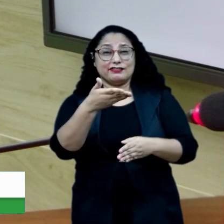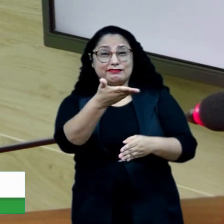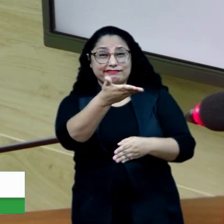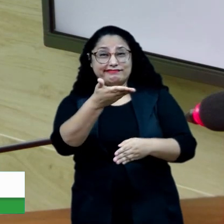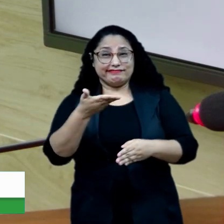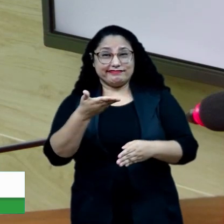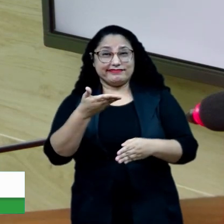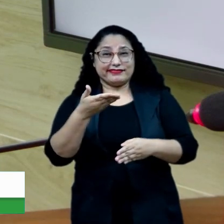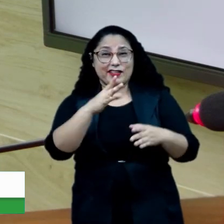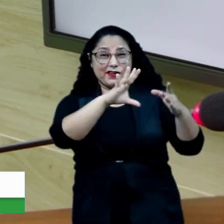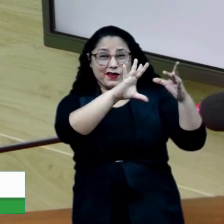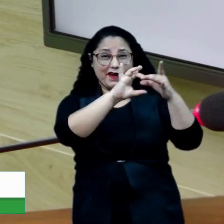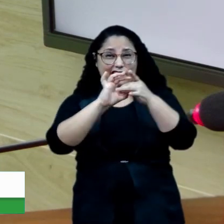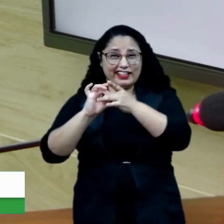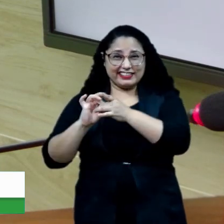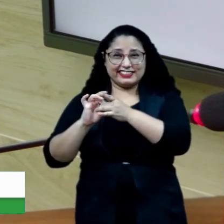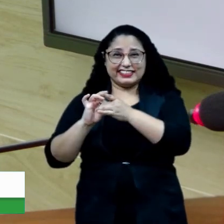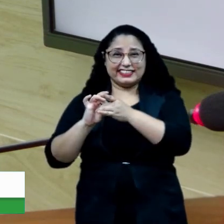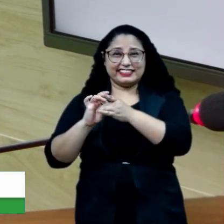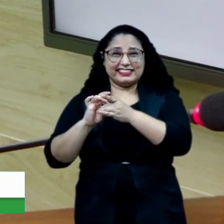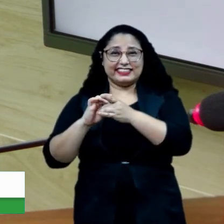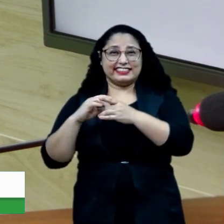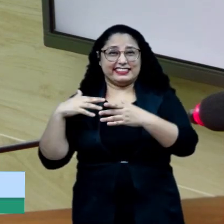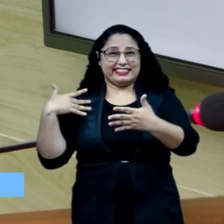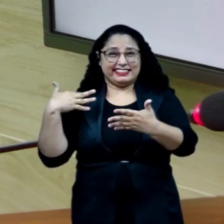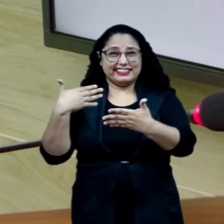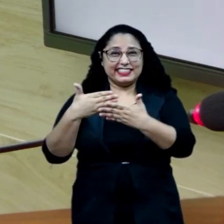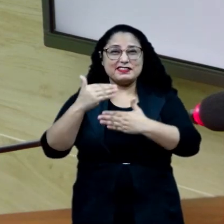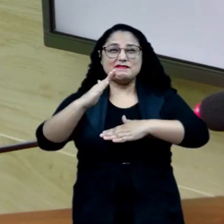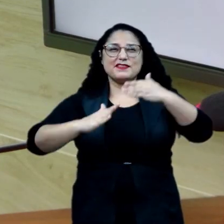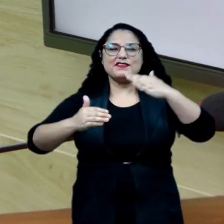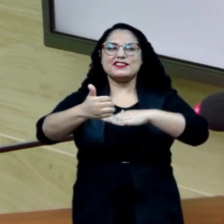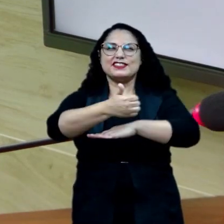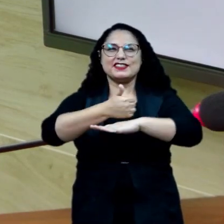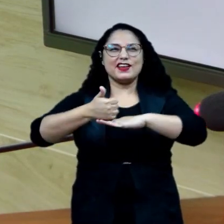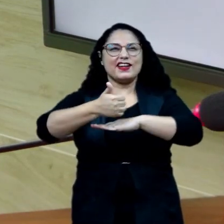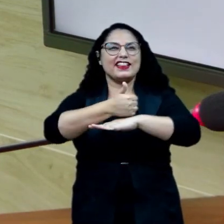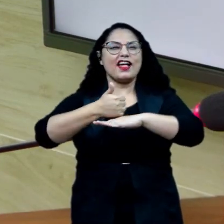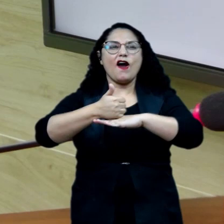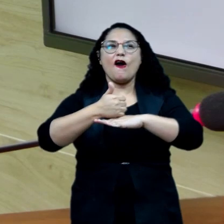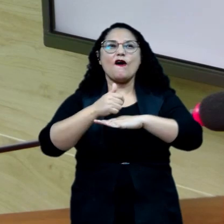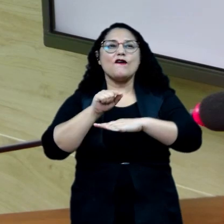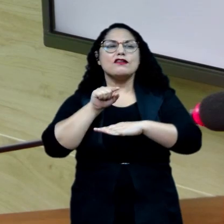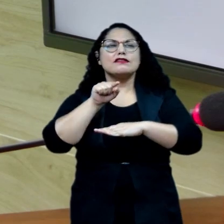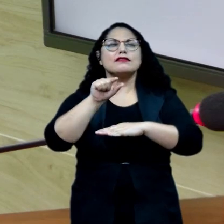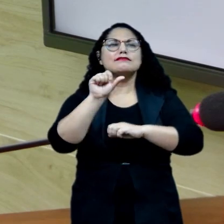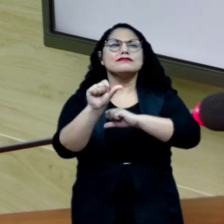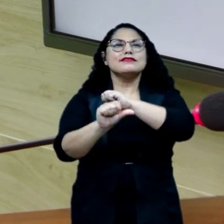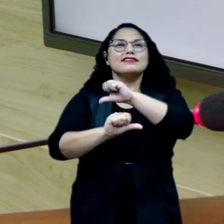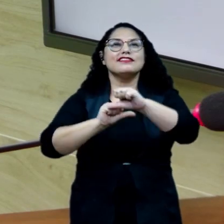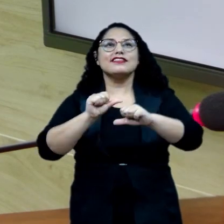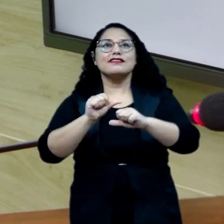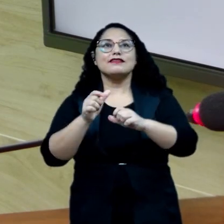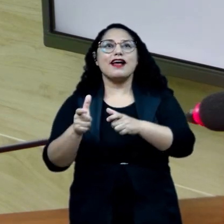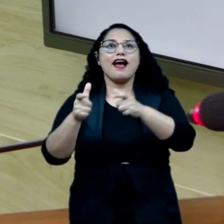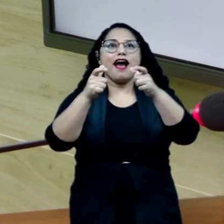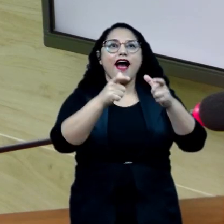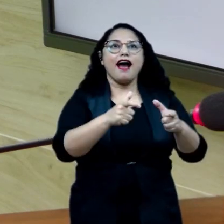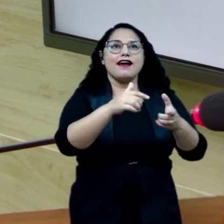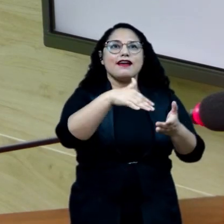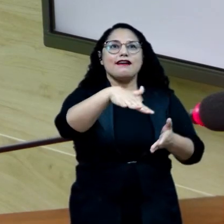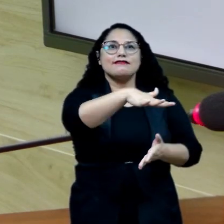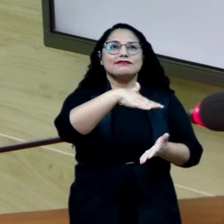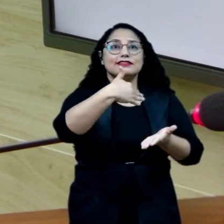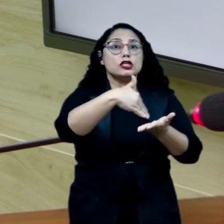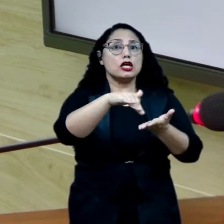você nos contextualizar um pouquinho, né, dessa sua carreira profissional e o que te fez ir para a área de secretariado,